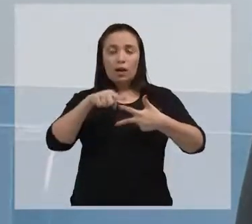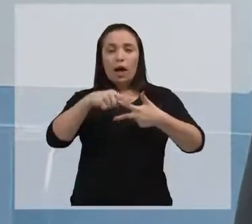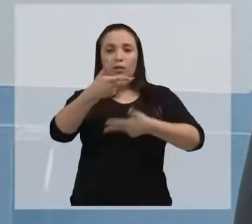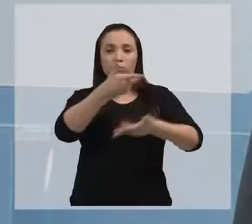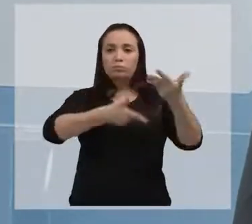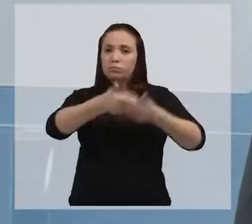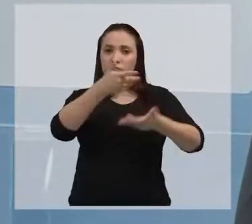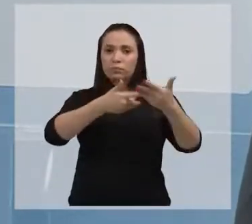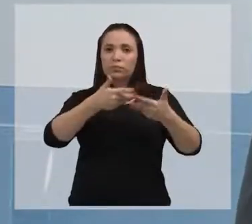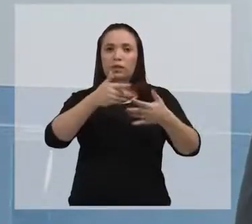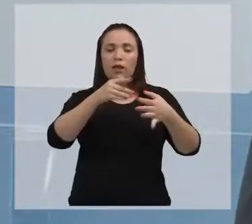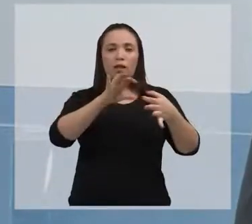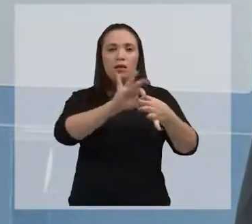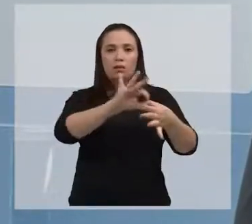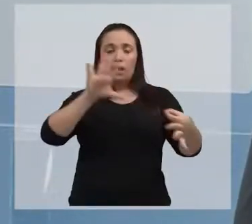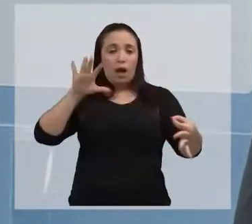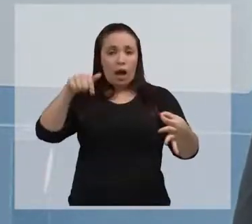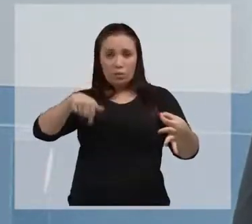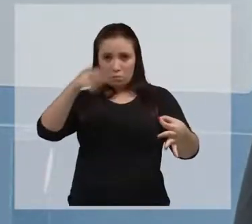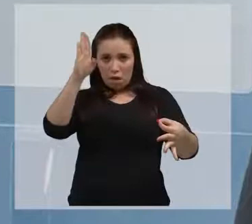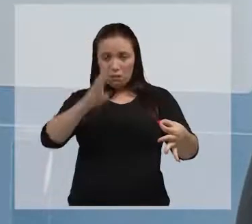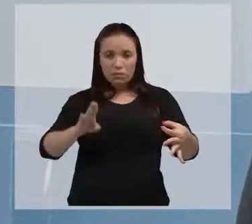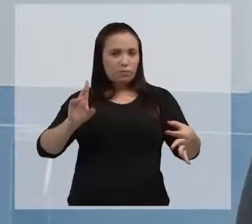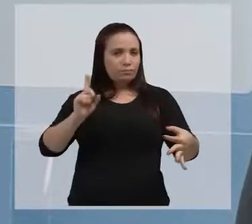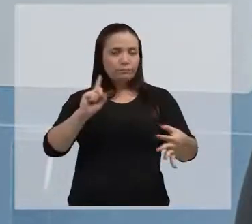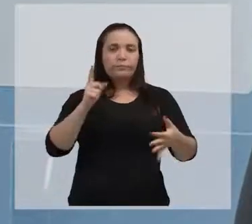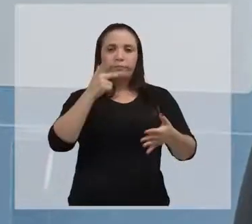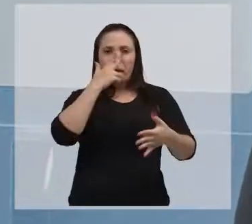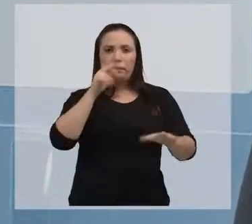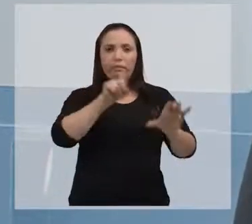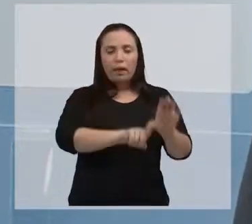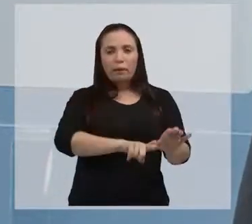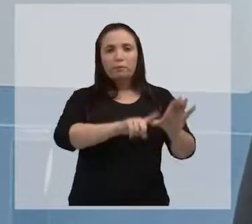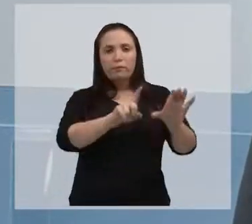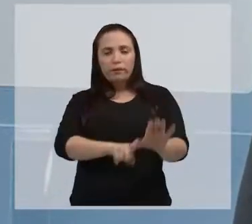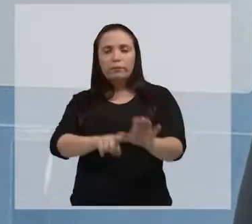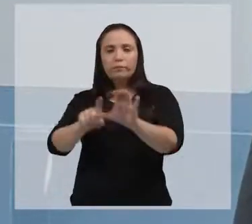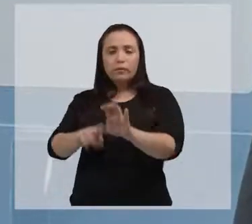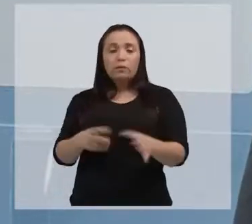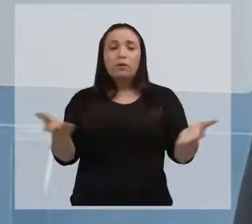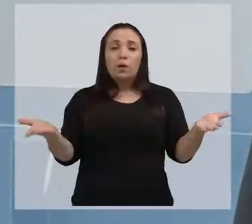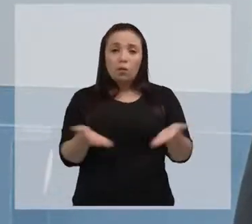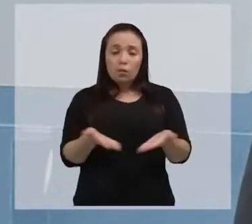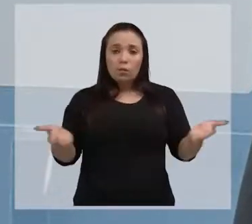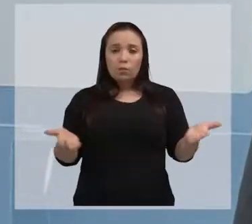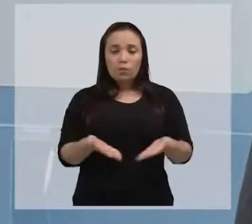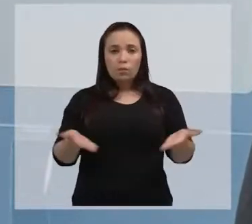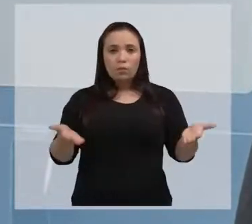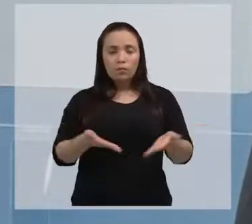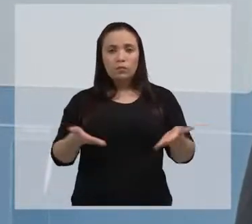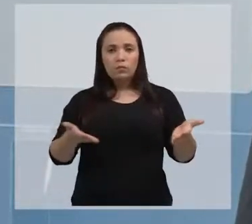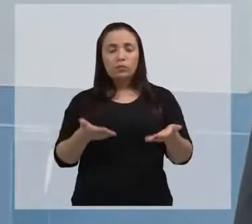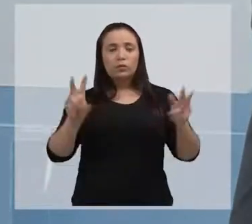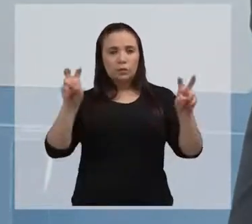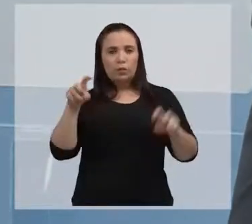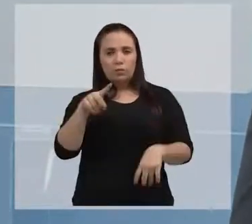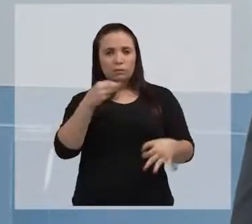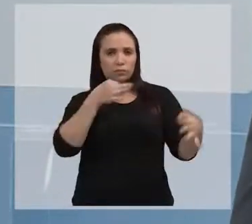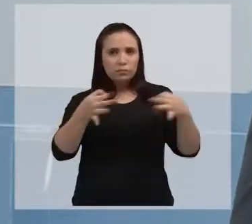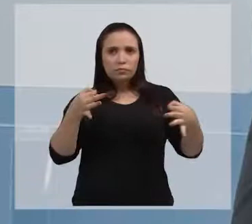que no Brasil não tem nada de independente, muito menos de harmônicos, né? Hoje, em cima dessa